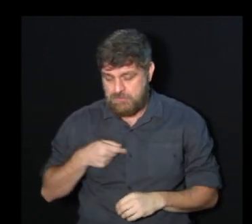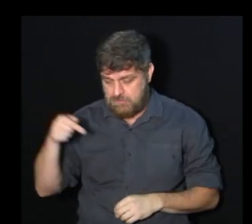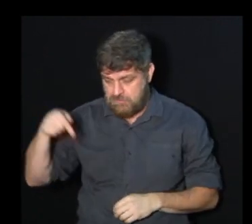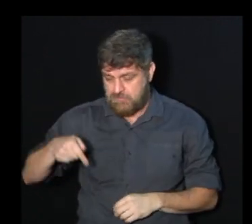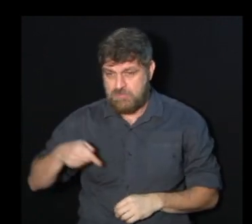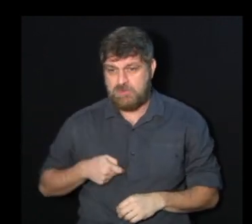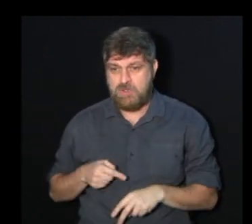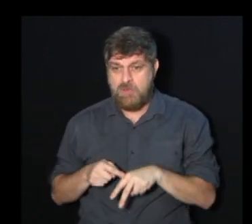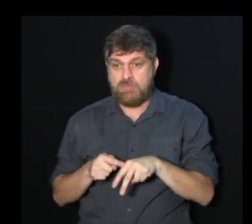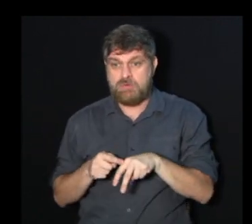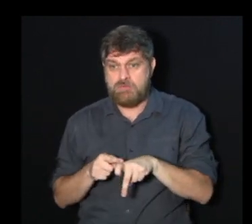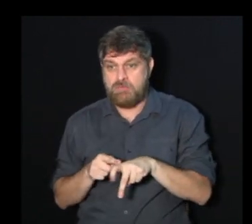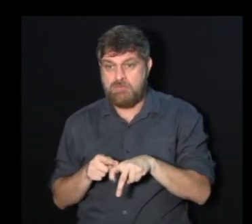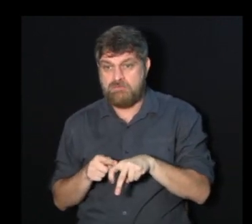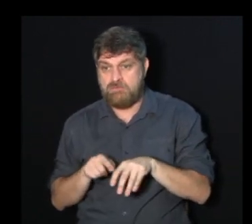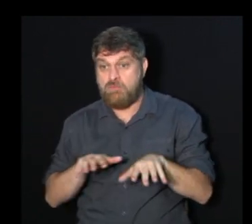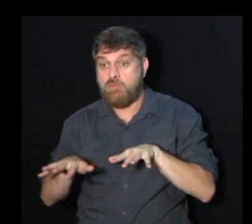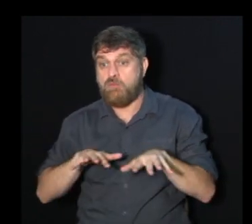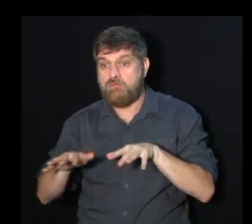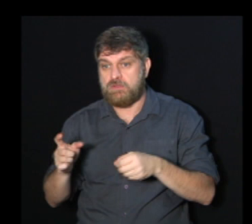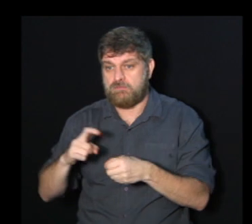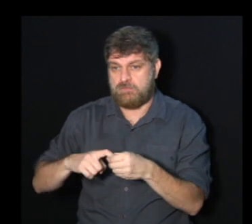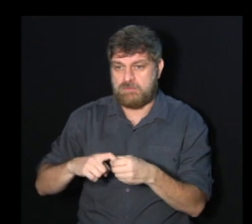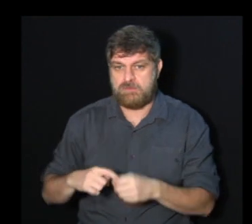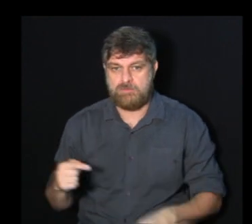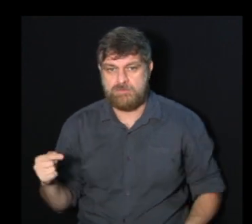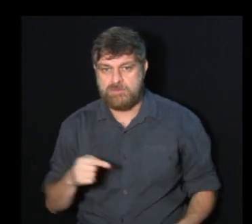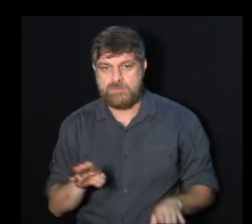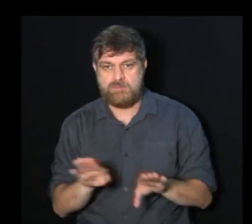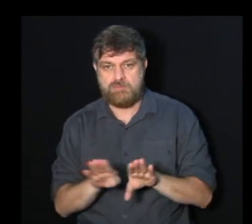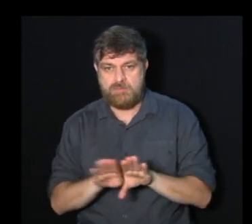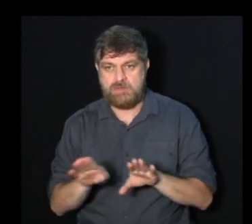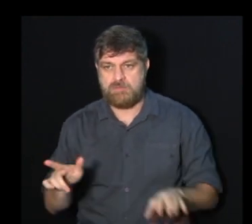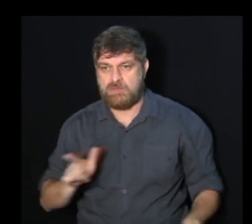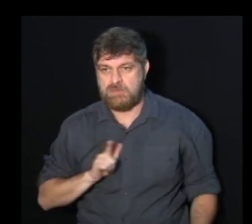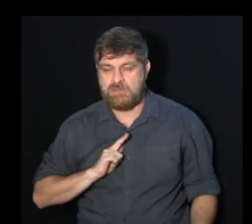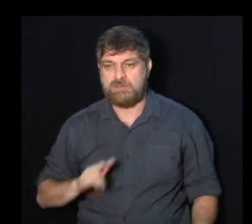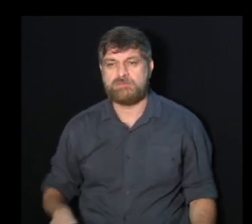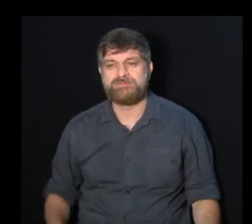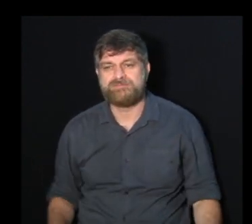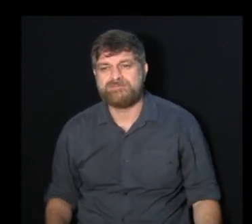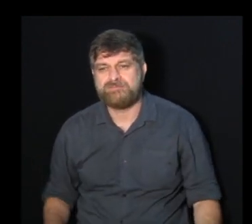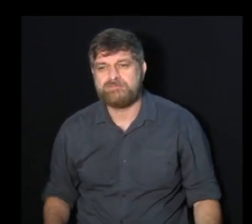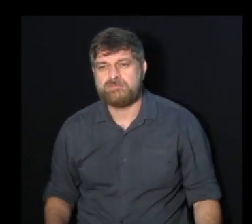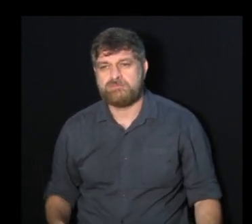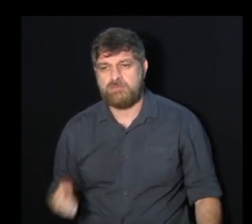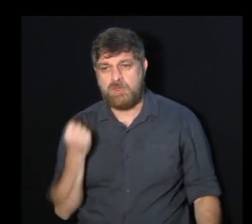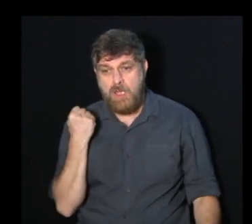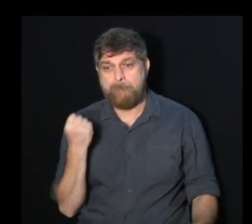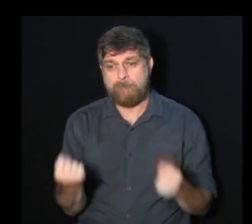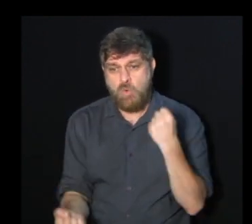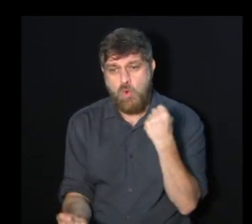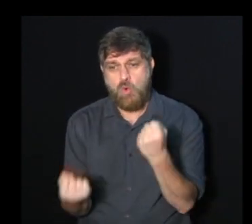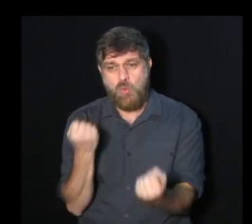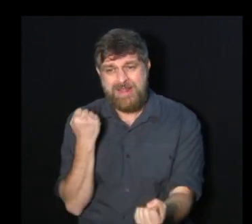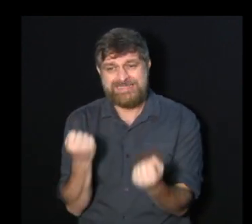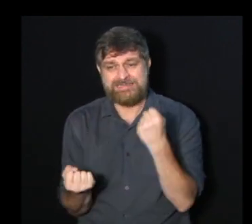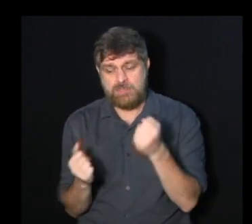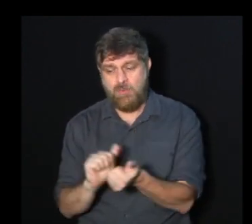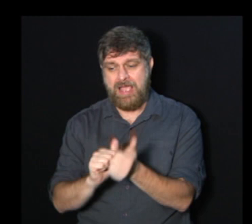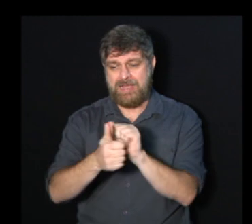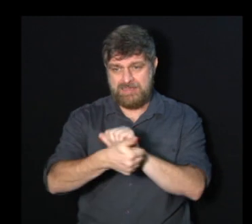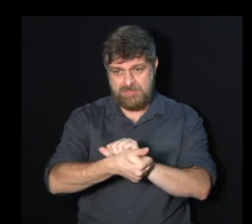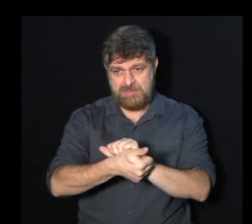ali. Tá? A mecanoterapia, que é a terapia da musculação adaptada,